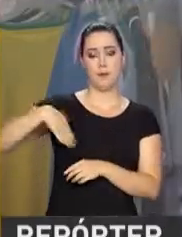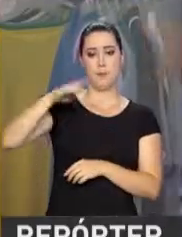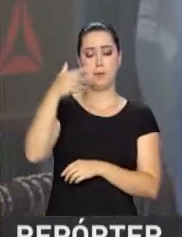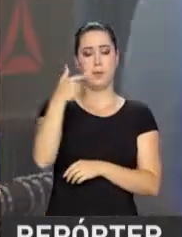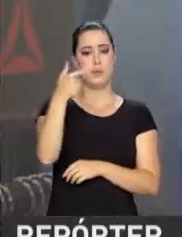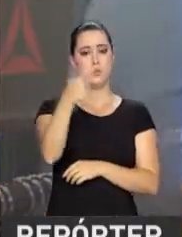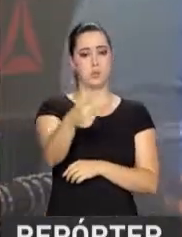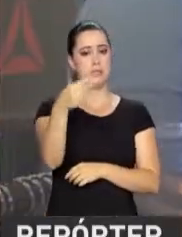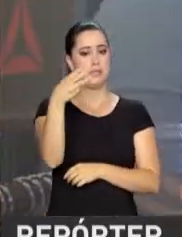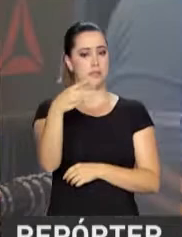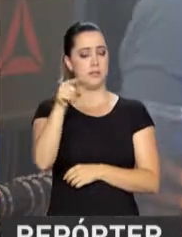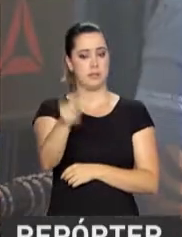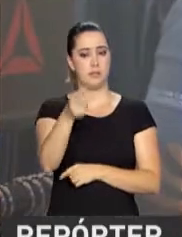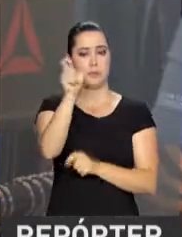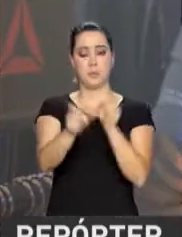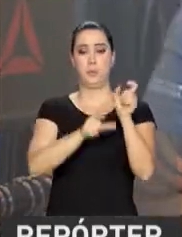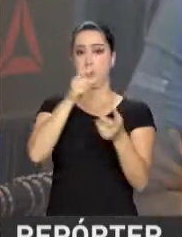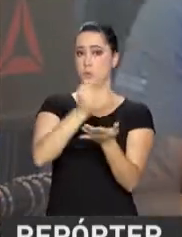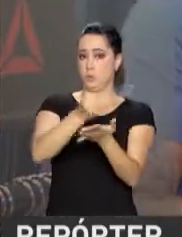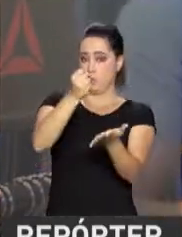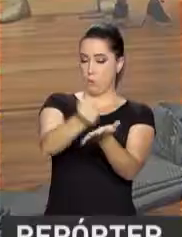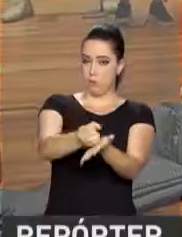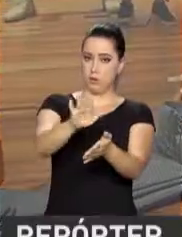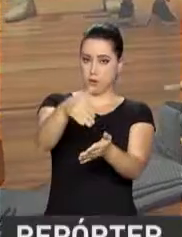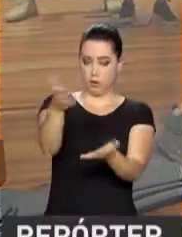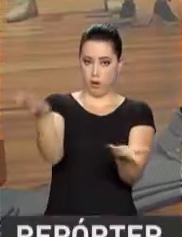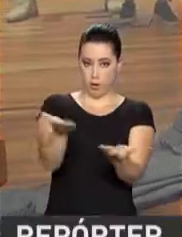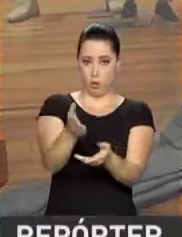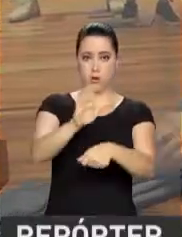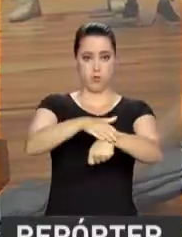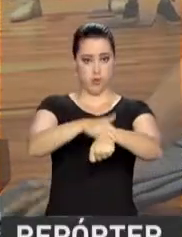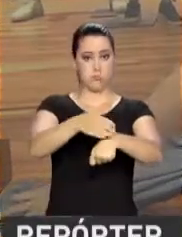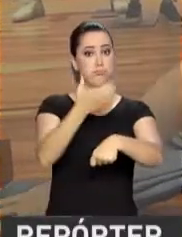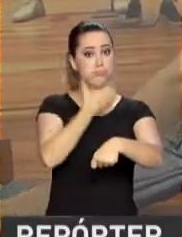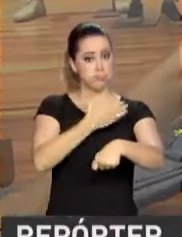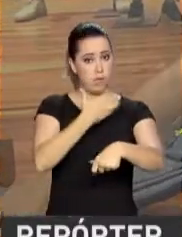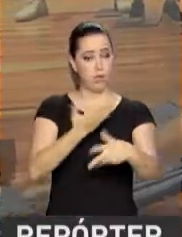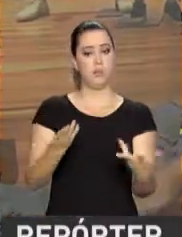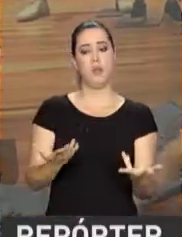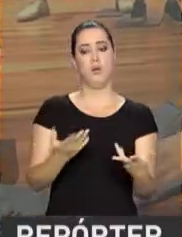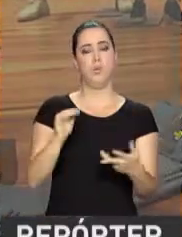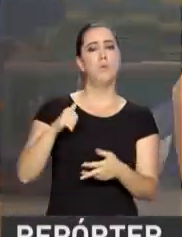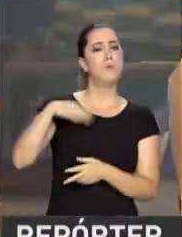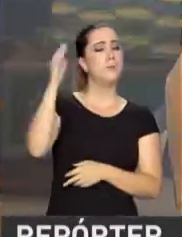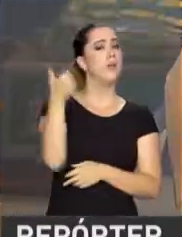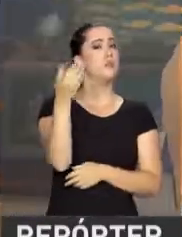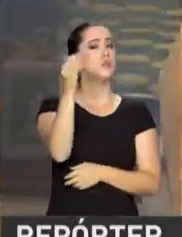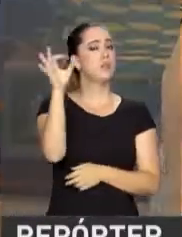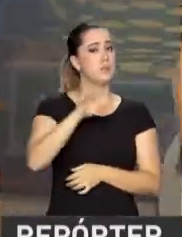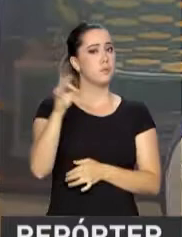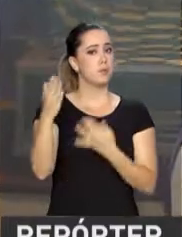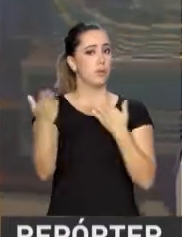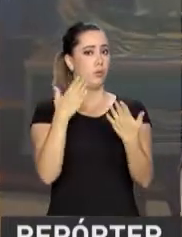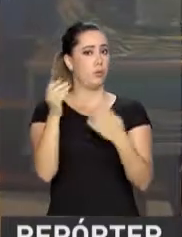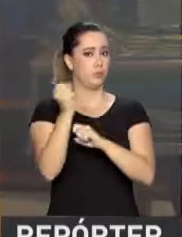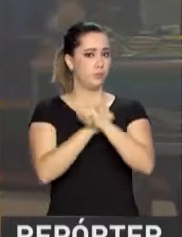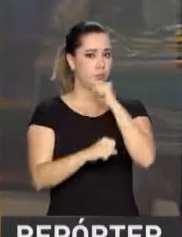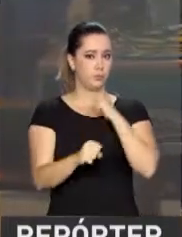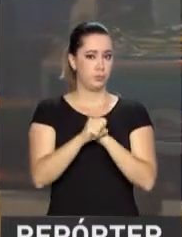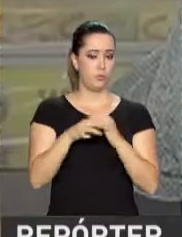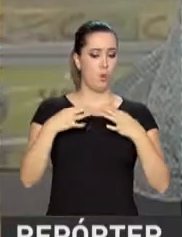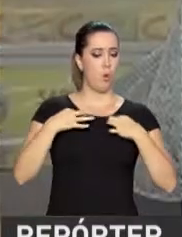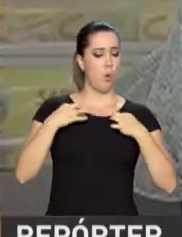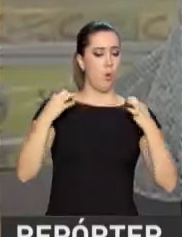pessoas sejam contratadas no período do natal um aumento de 10% em relação ao ano anterior vestuário